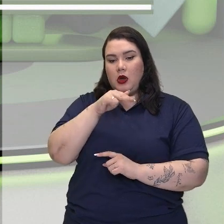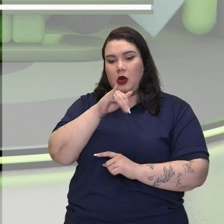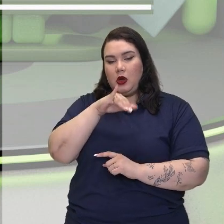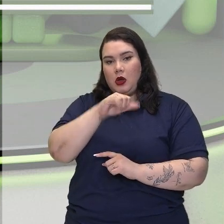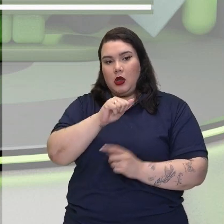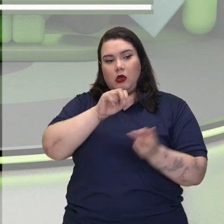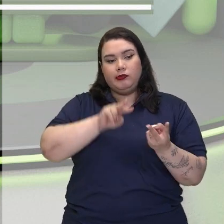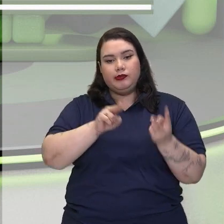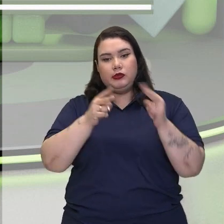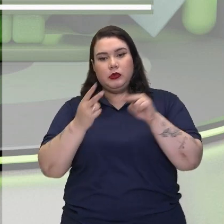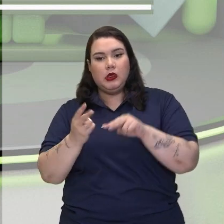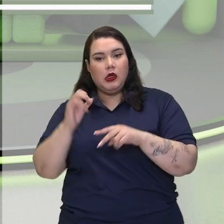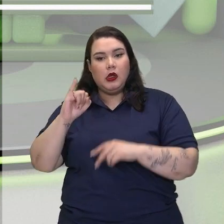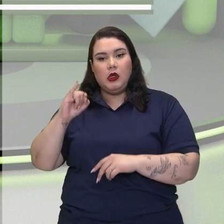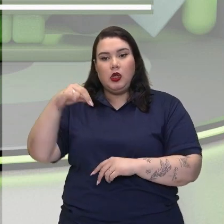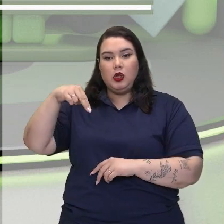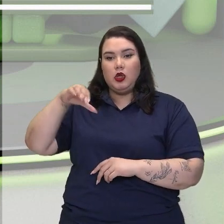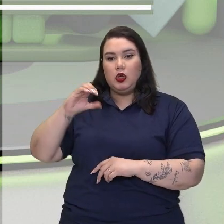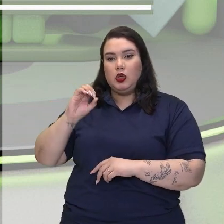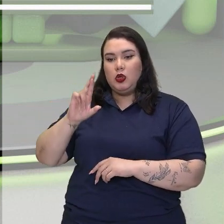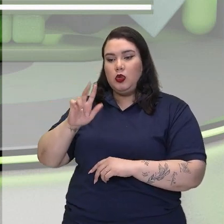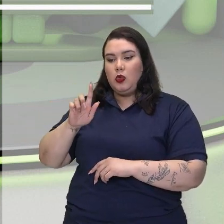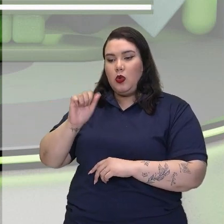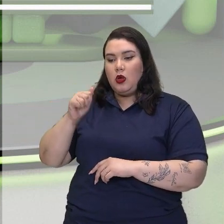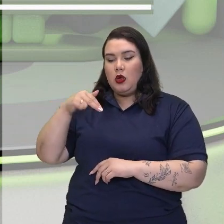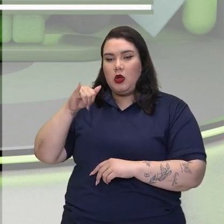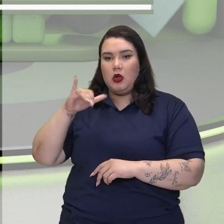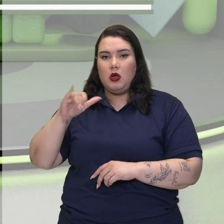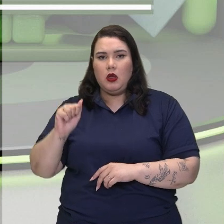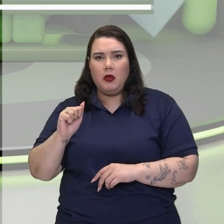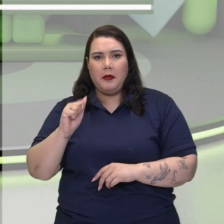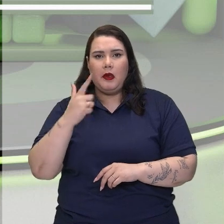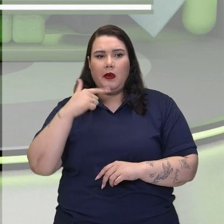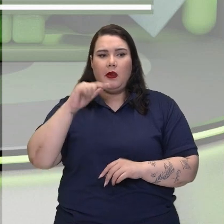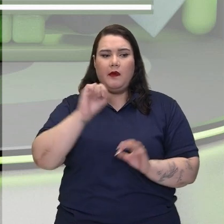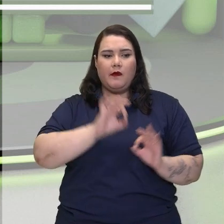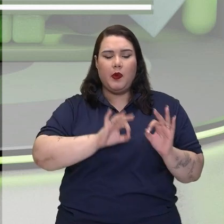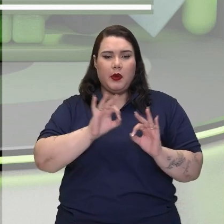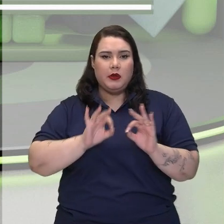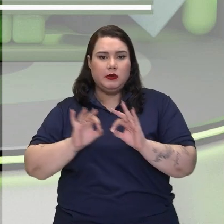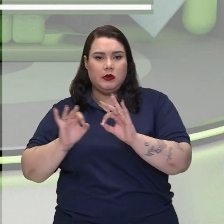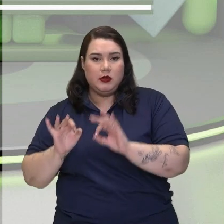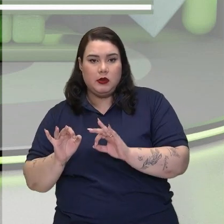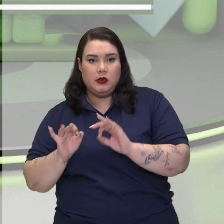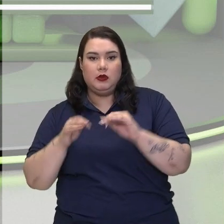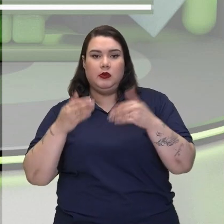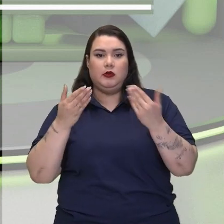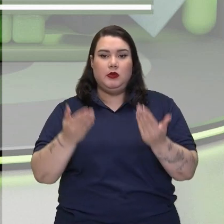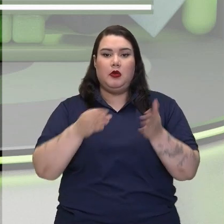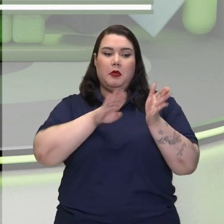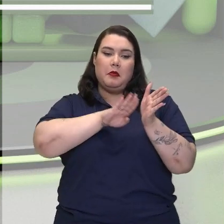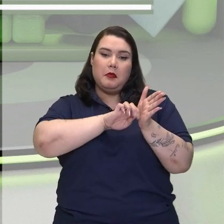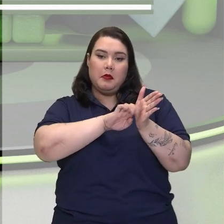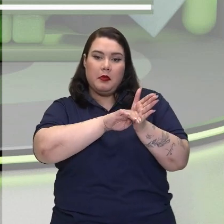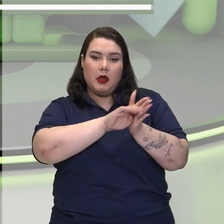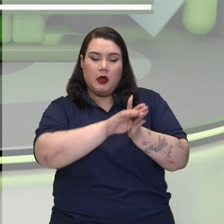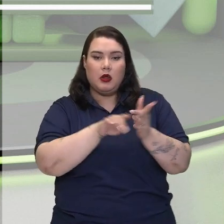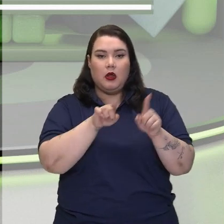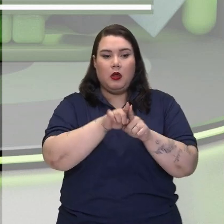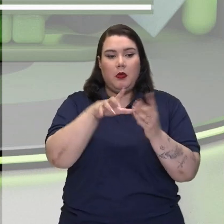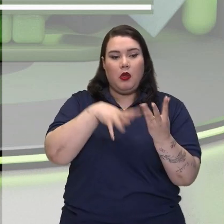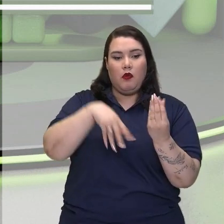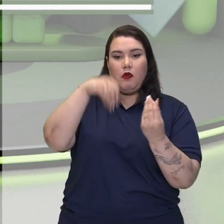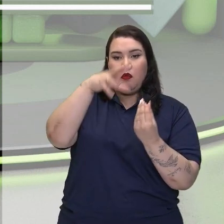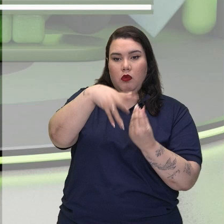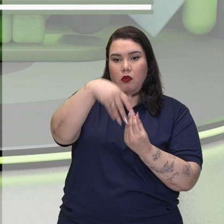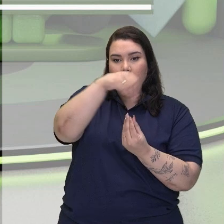inorgânica. E quem vai fazer esse processo, esse trabalho ali, né, de ciclagem de materiais, é bactérias e fungos, tá